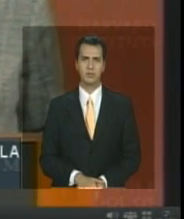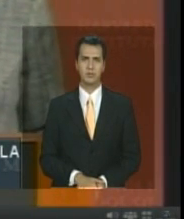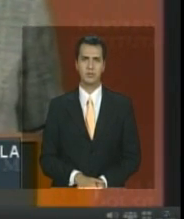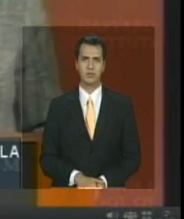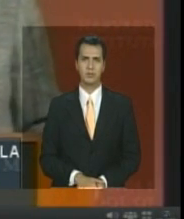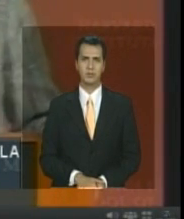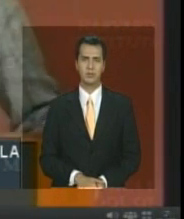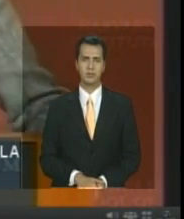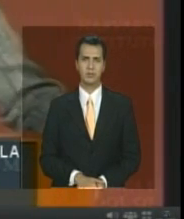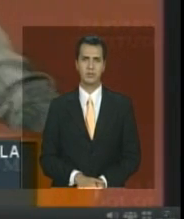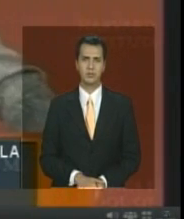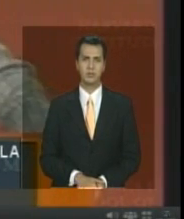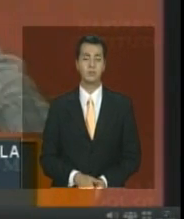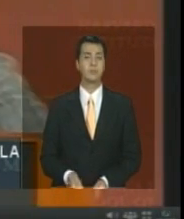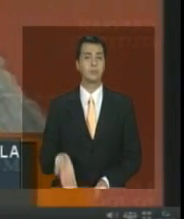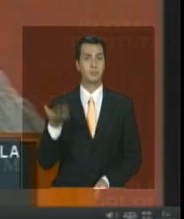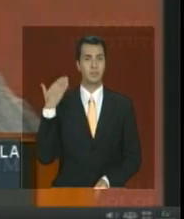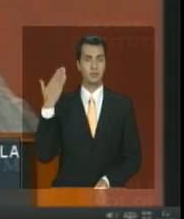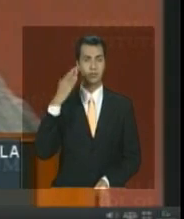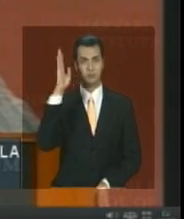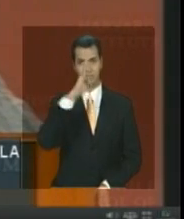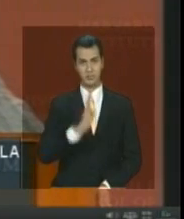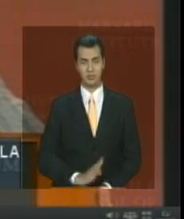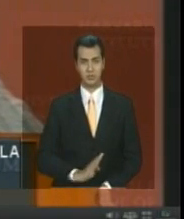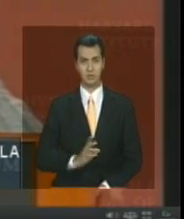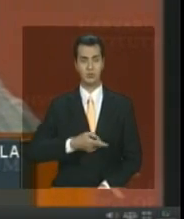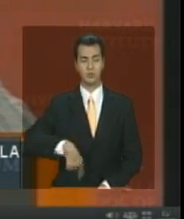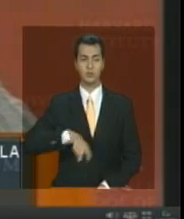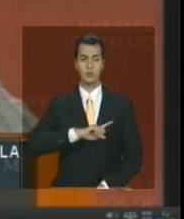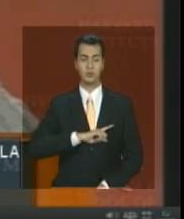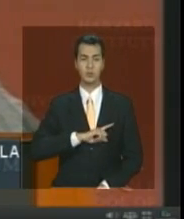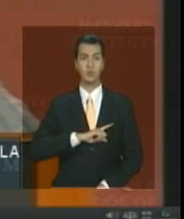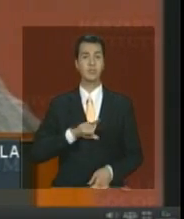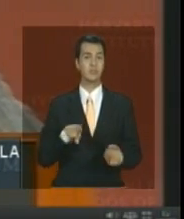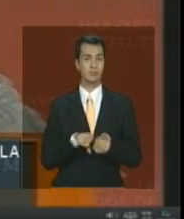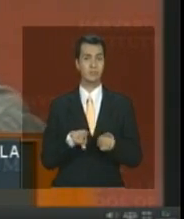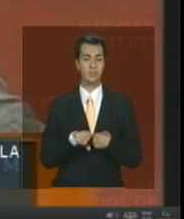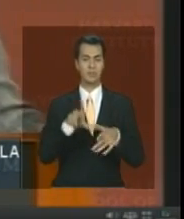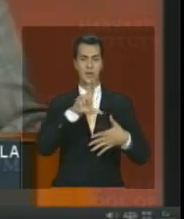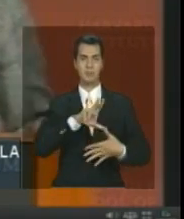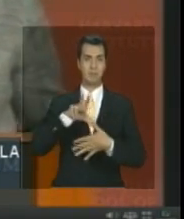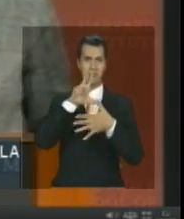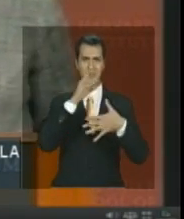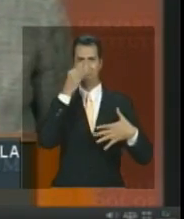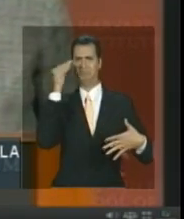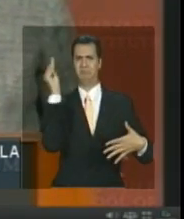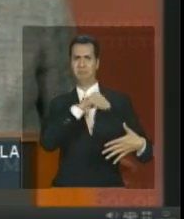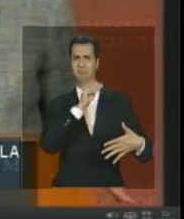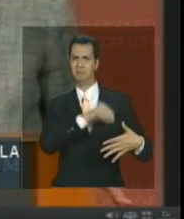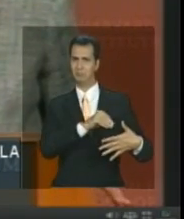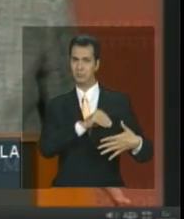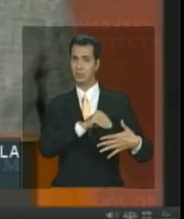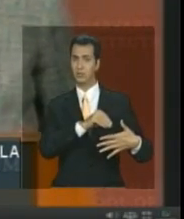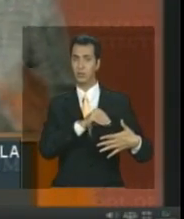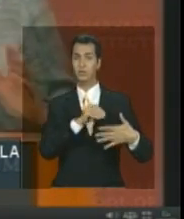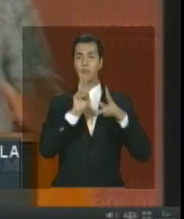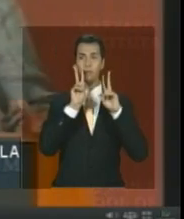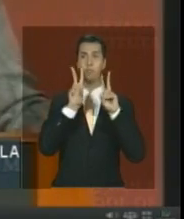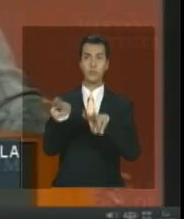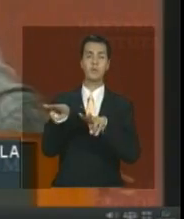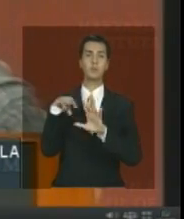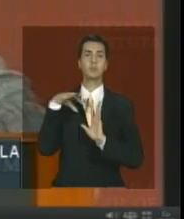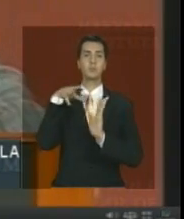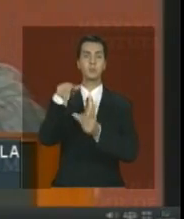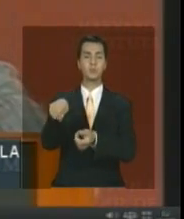Nós, no passado, vivíamos sempre de costas para a nossa região. Nós só olhávamos o mundo com